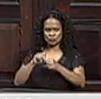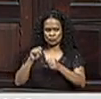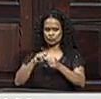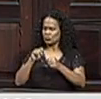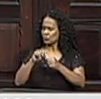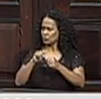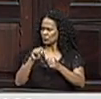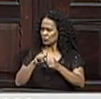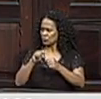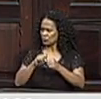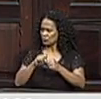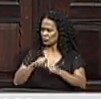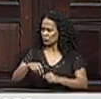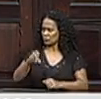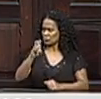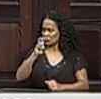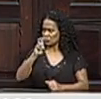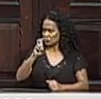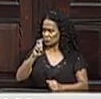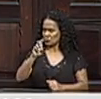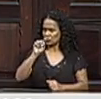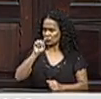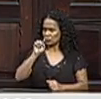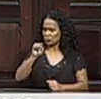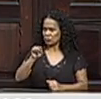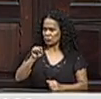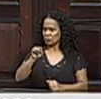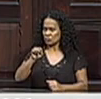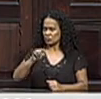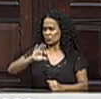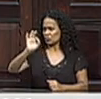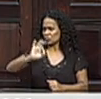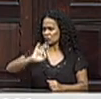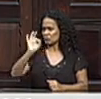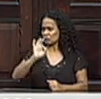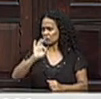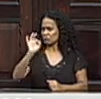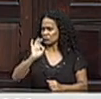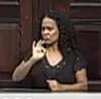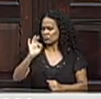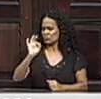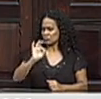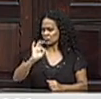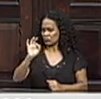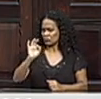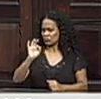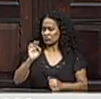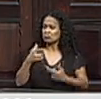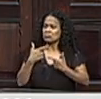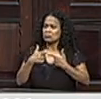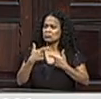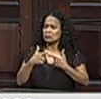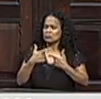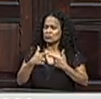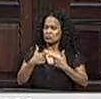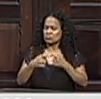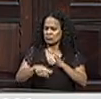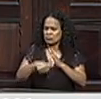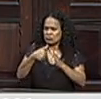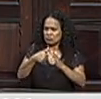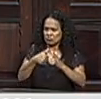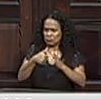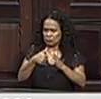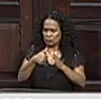reajustados em 5 pontos percentuais. E por quê?